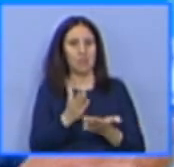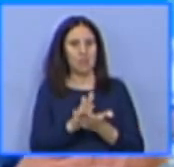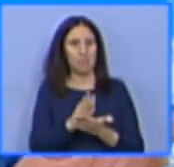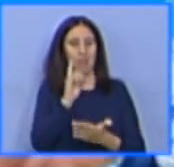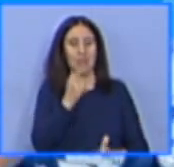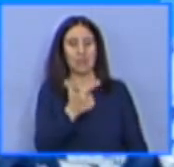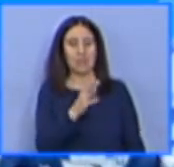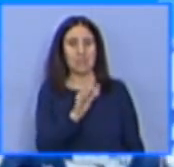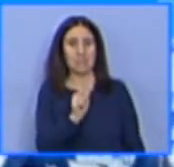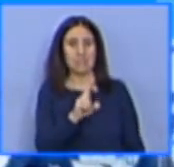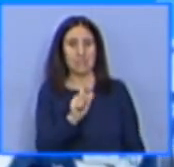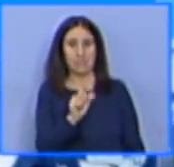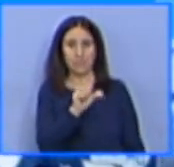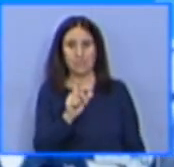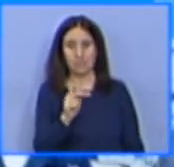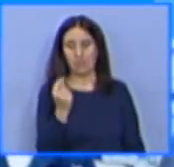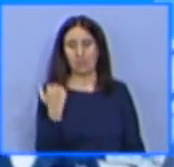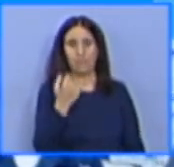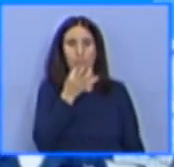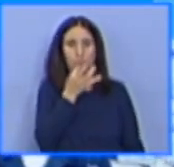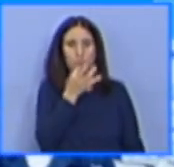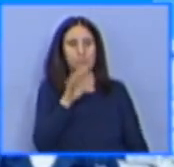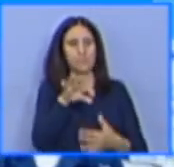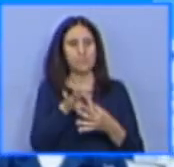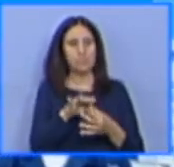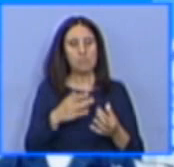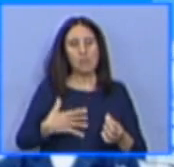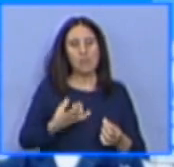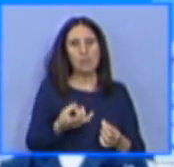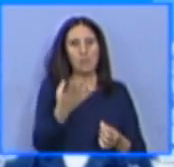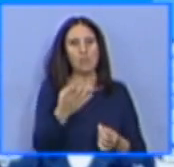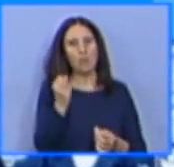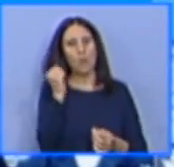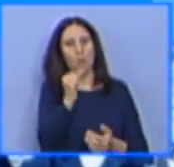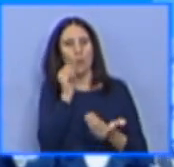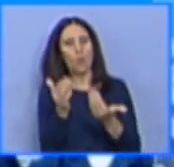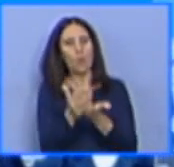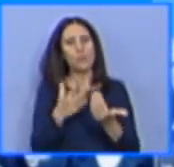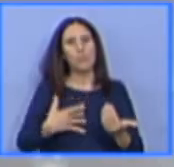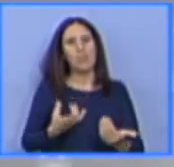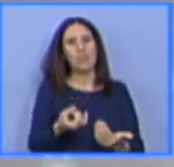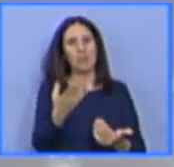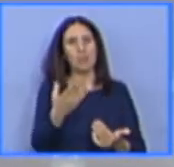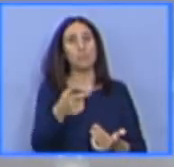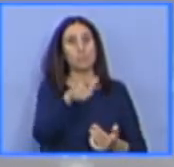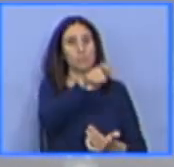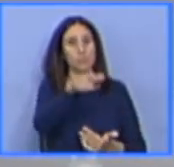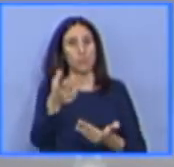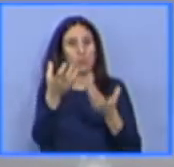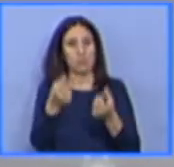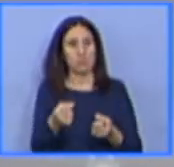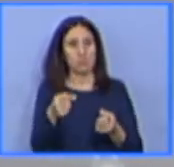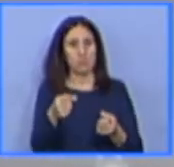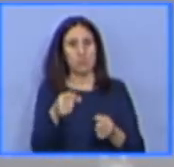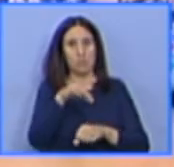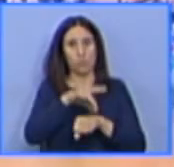falou há pouco, que tem a ver com a compaixão. Matar por compaixão. Porque todas as pessoas que estão numa situação de